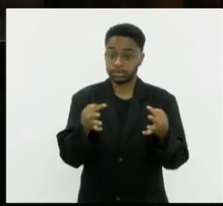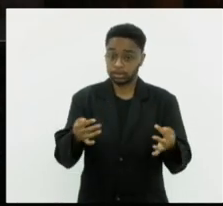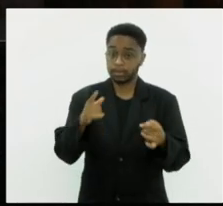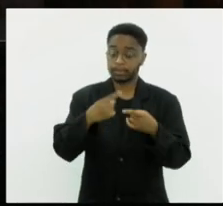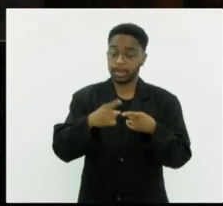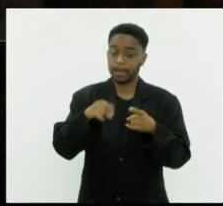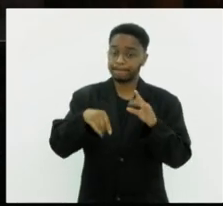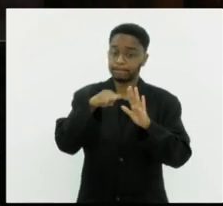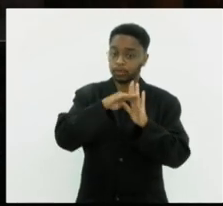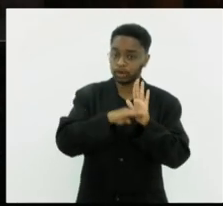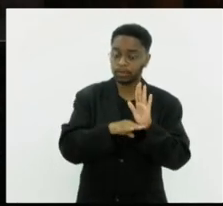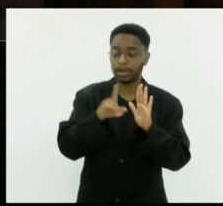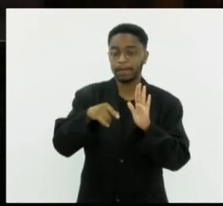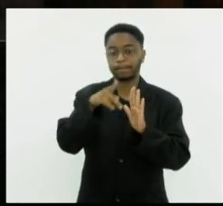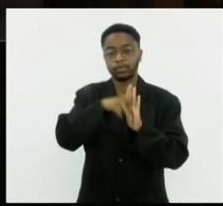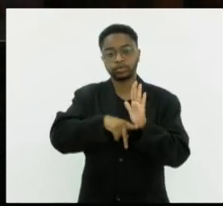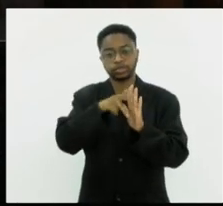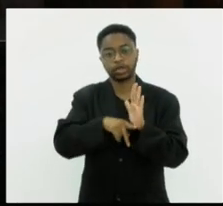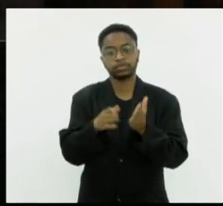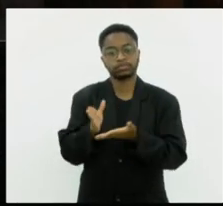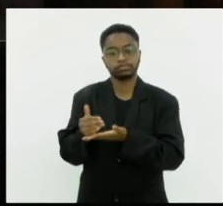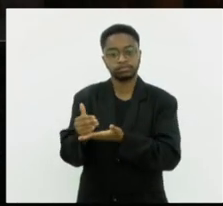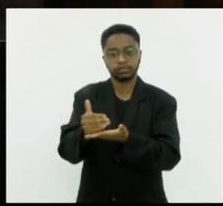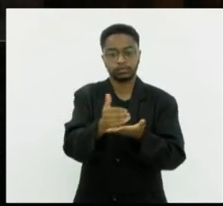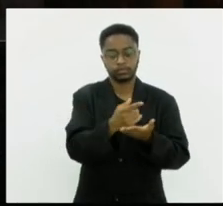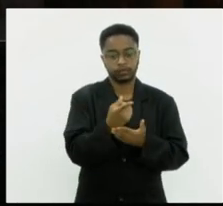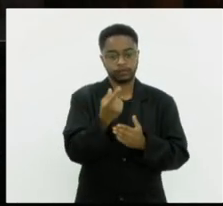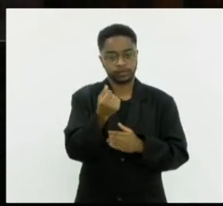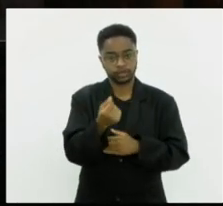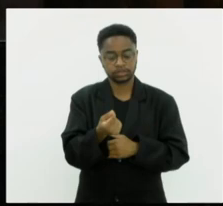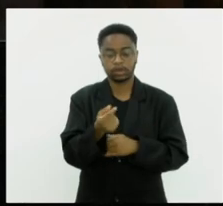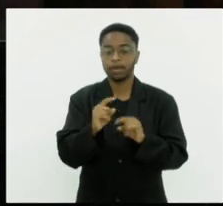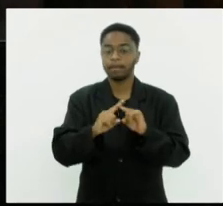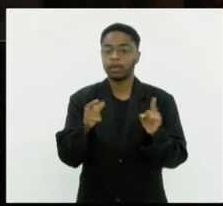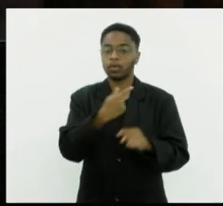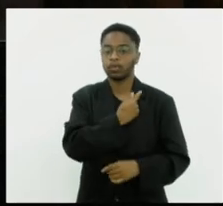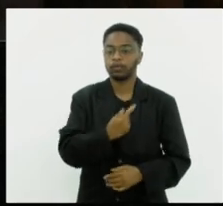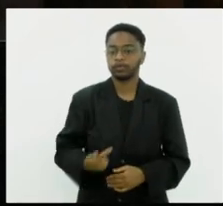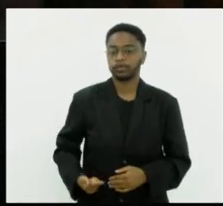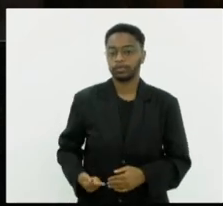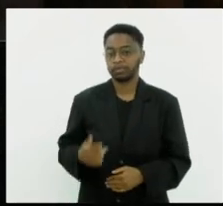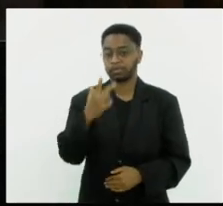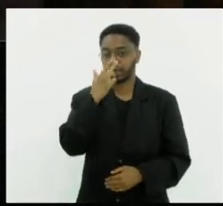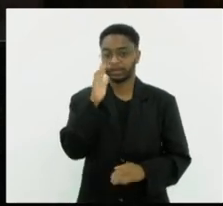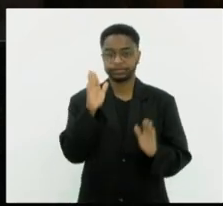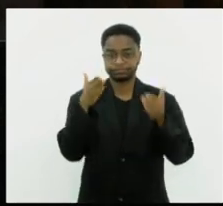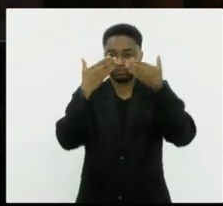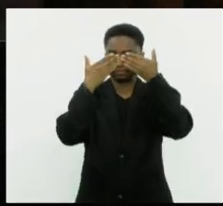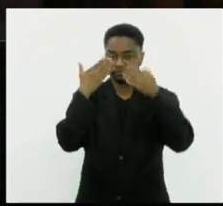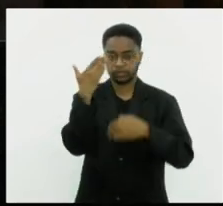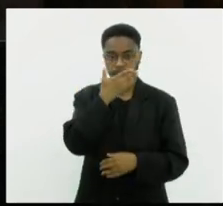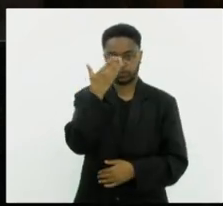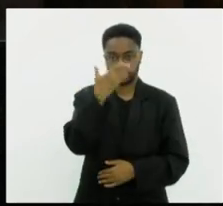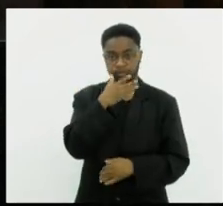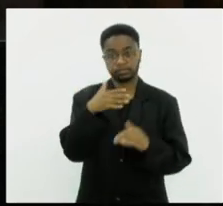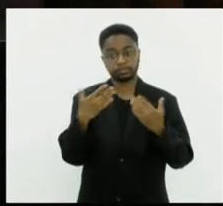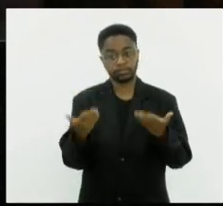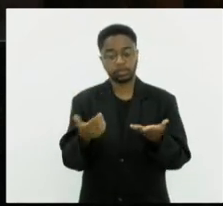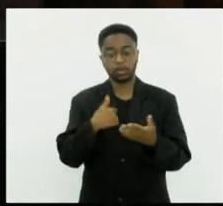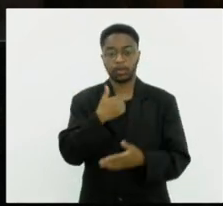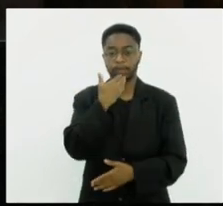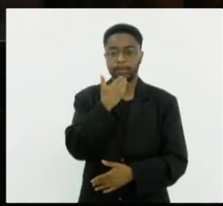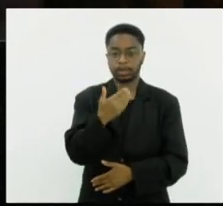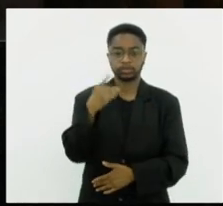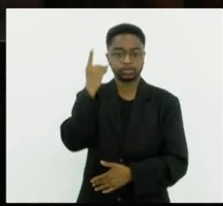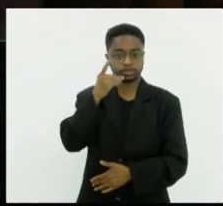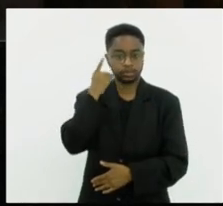é projeto de arrecadação financeiro para o estado, mas o governador parece fechar os olhos. Então, eu peço às